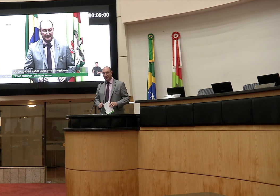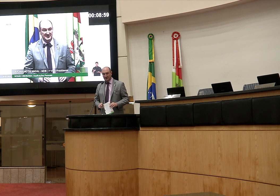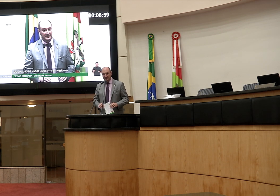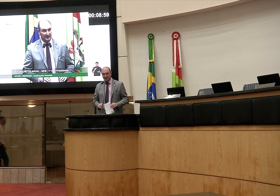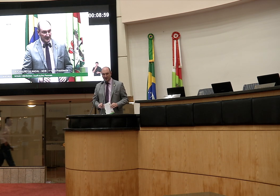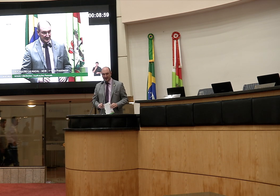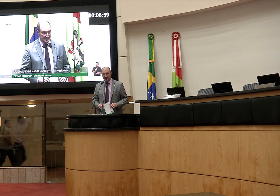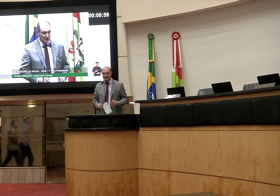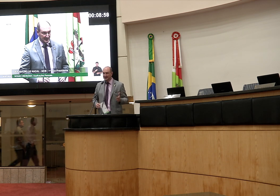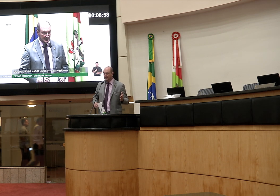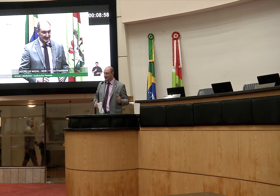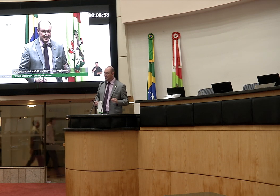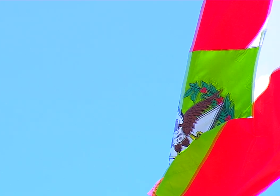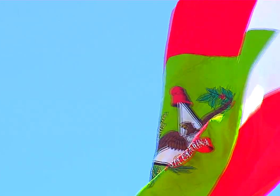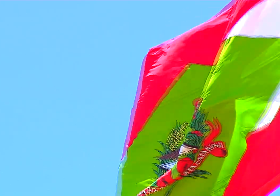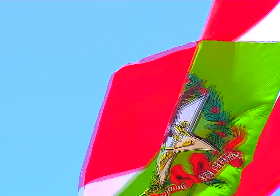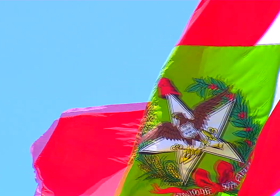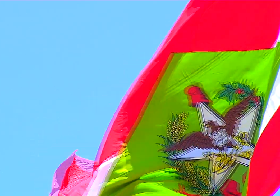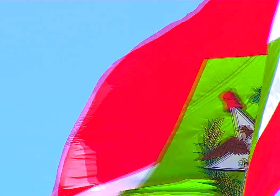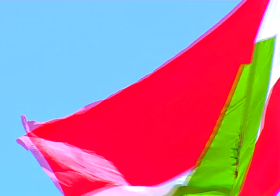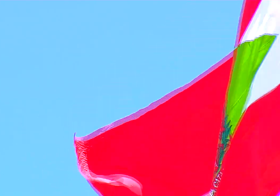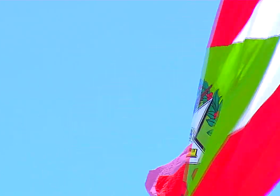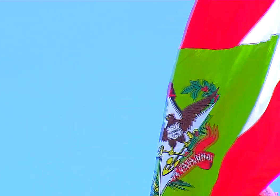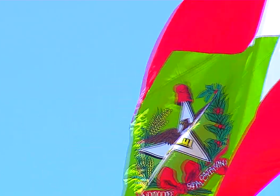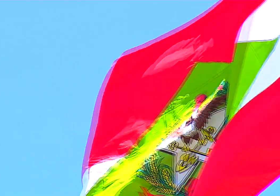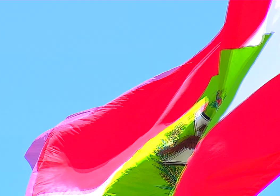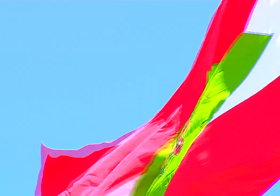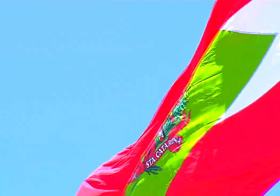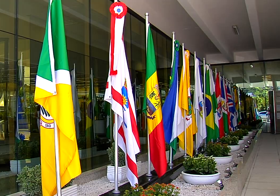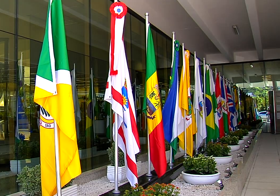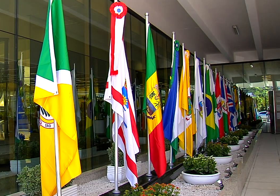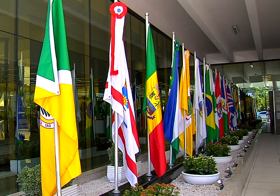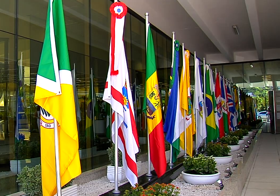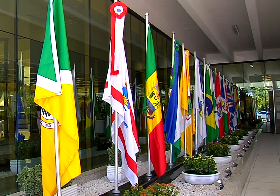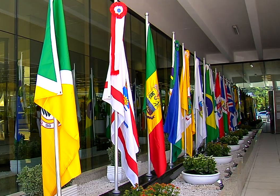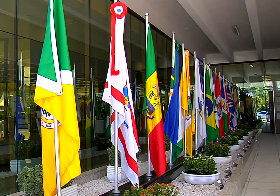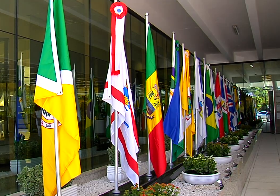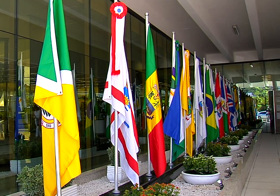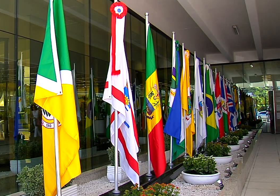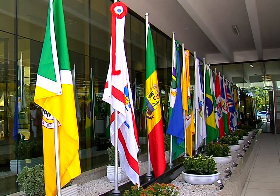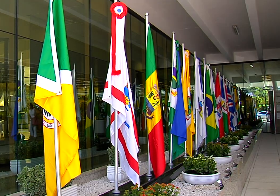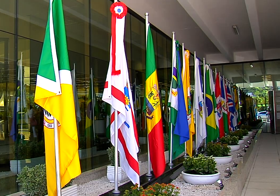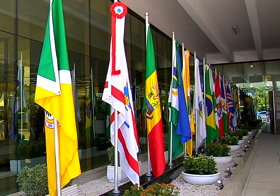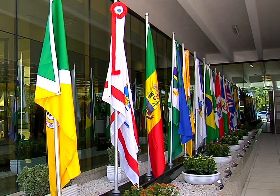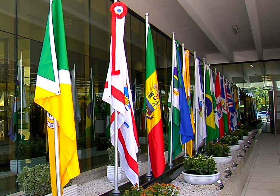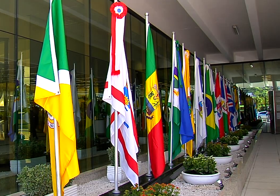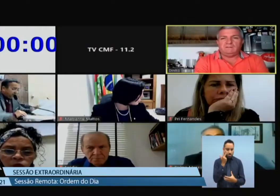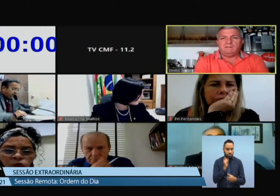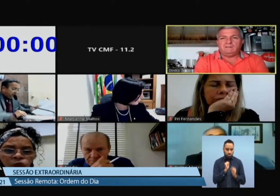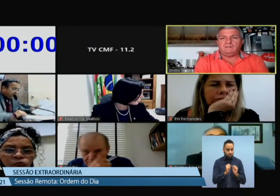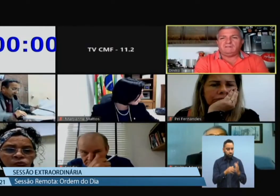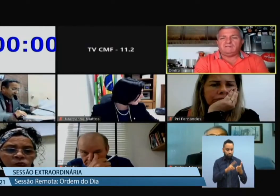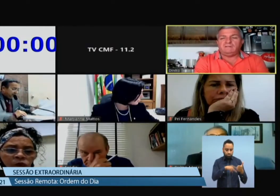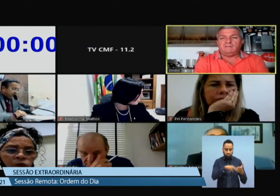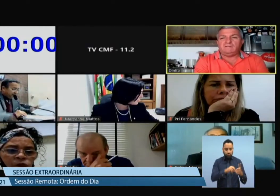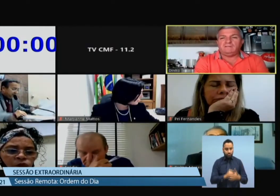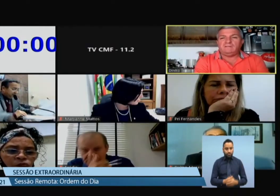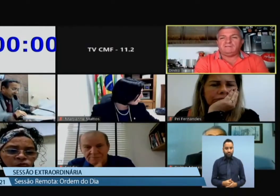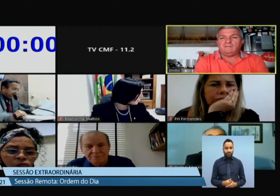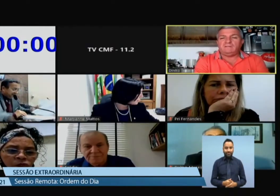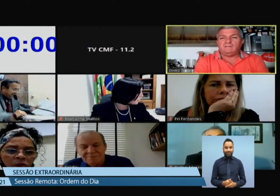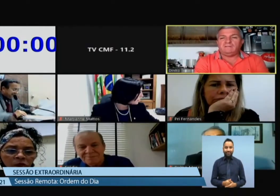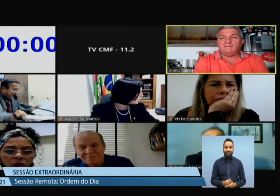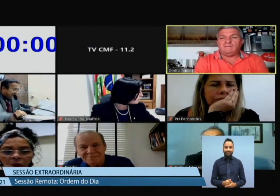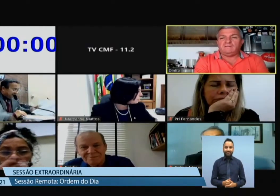El Salvador e Argentina também devem estar membros da União dos Vereadores de Santa Catarina e da Câmara de